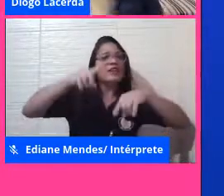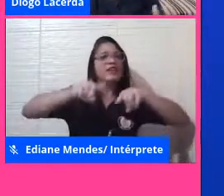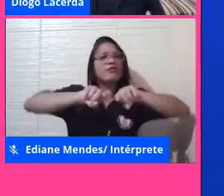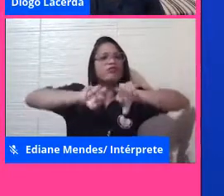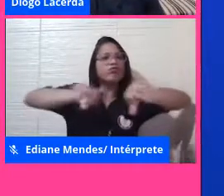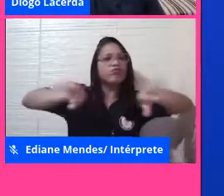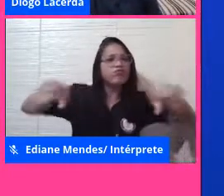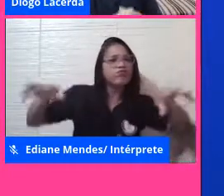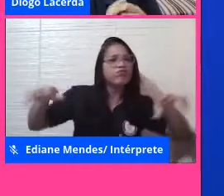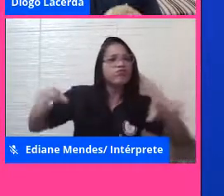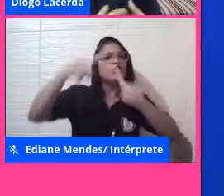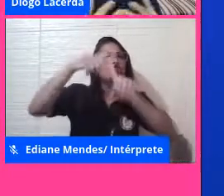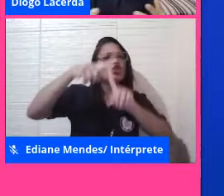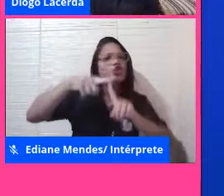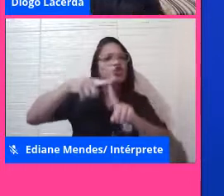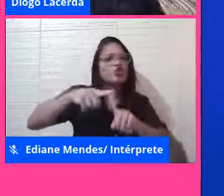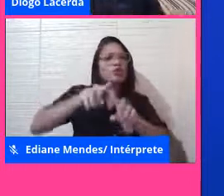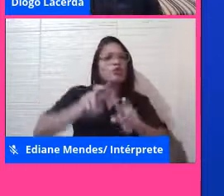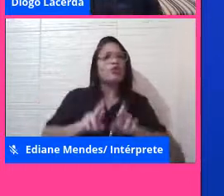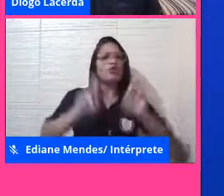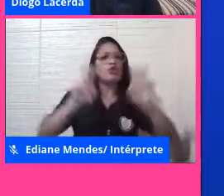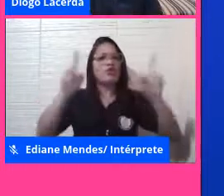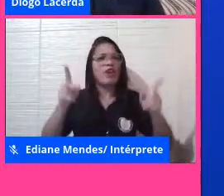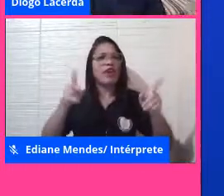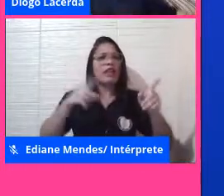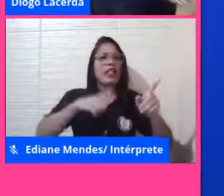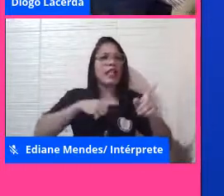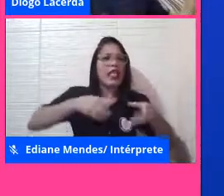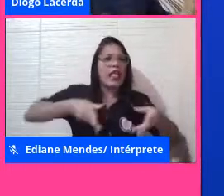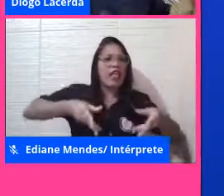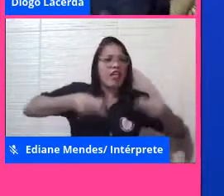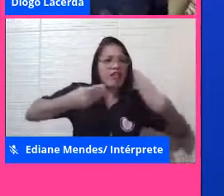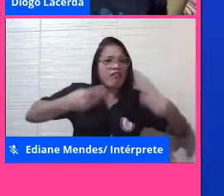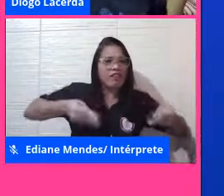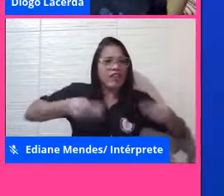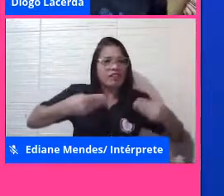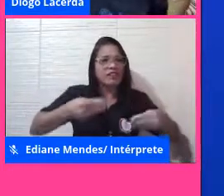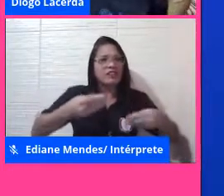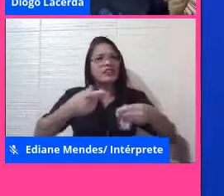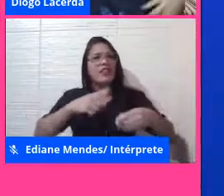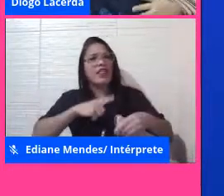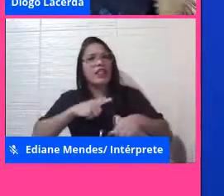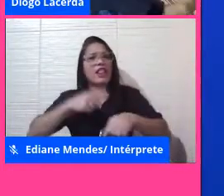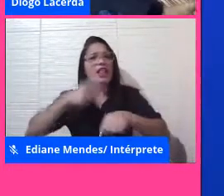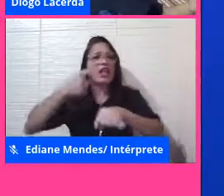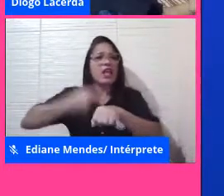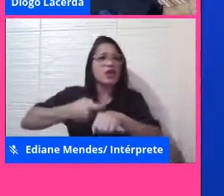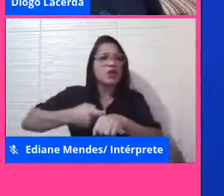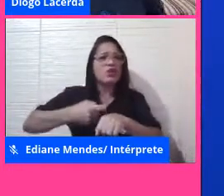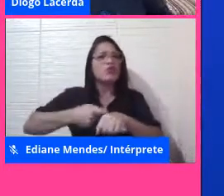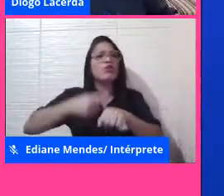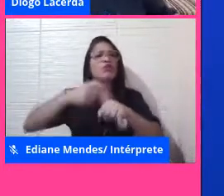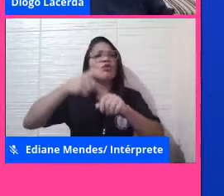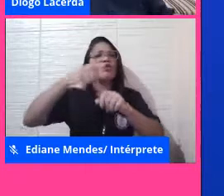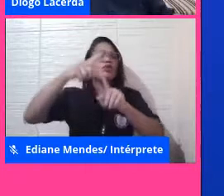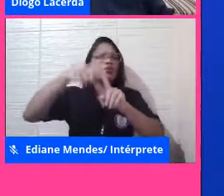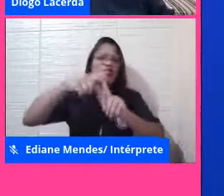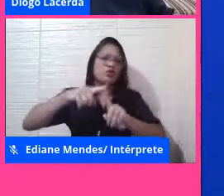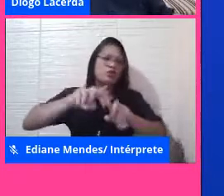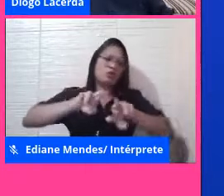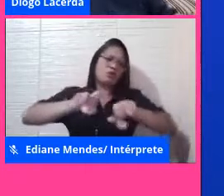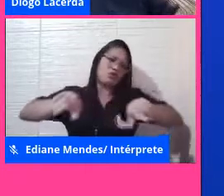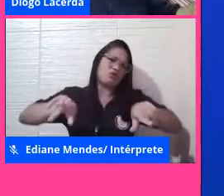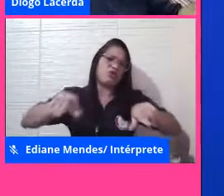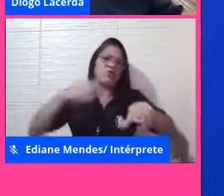tem materiais de fundição, tem vários tipos de materiais de engenharia e que você tem uma aplicação muito maior do que a de